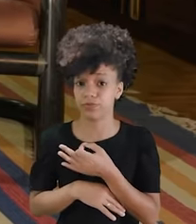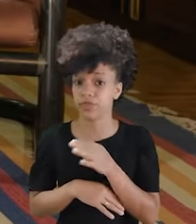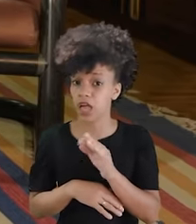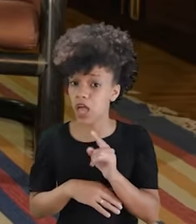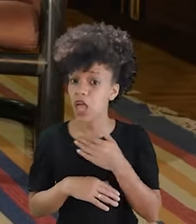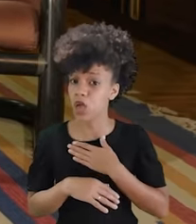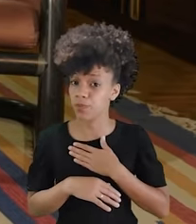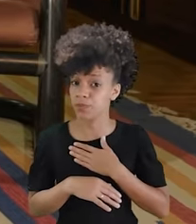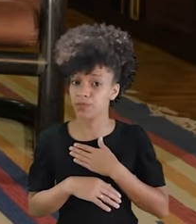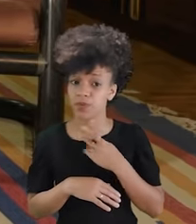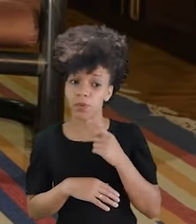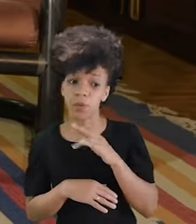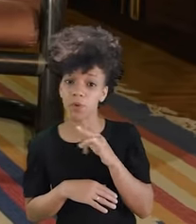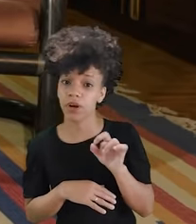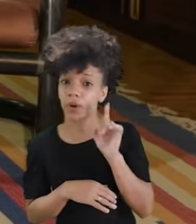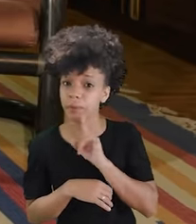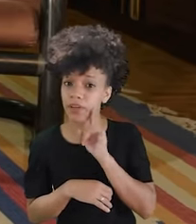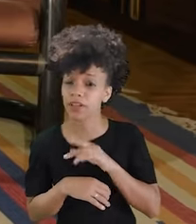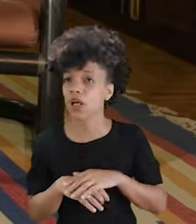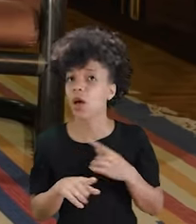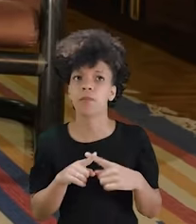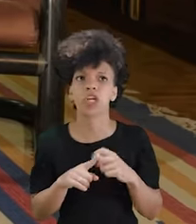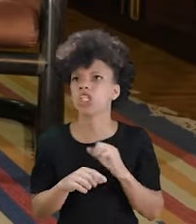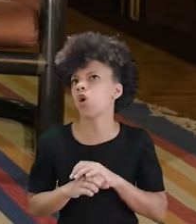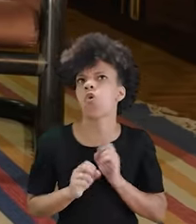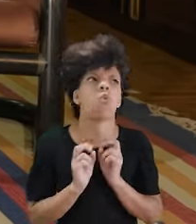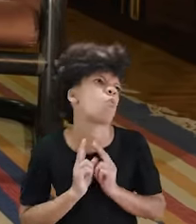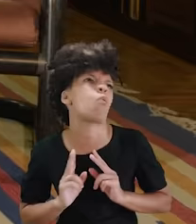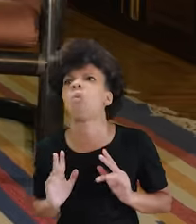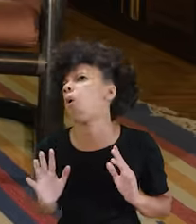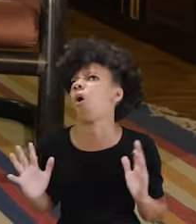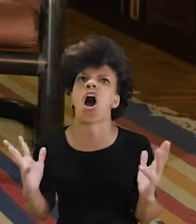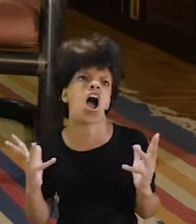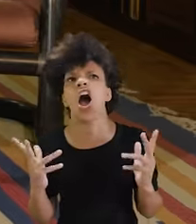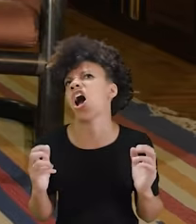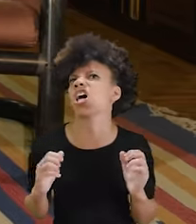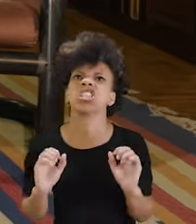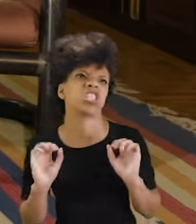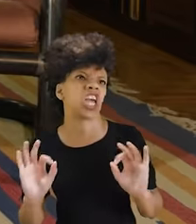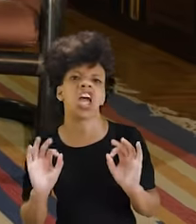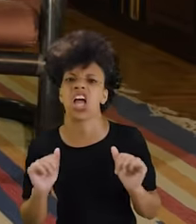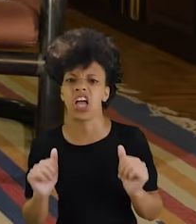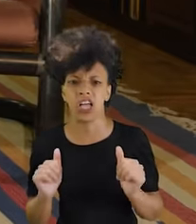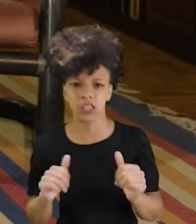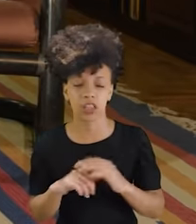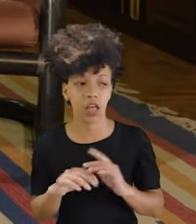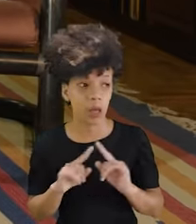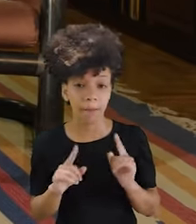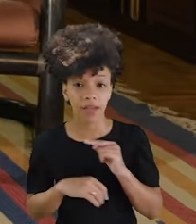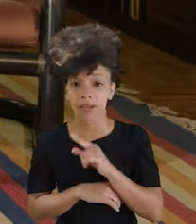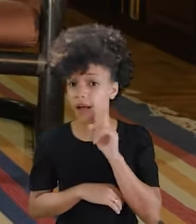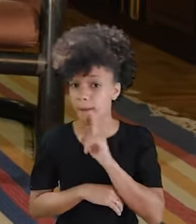a China Pergunta aí que eu vou no pornô americano você quiser que eu fale se tudo é um Alfredo ela Ela